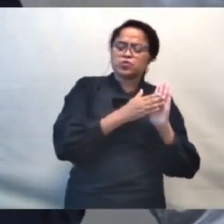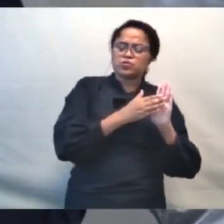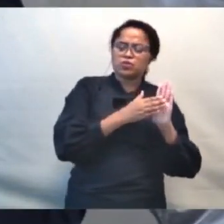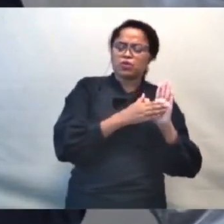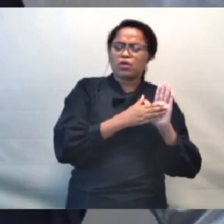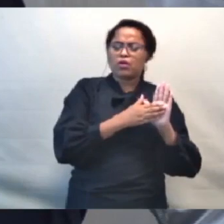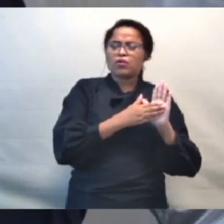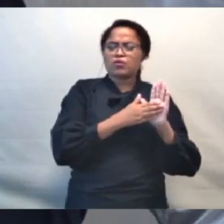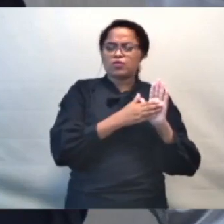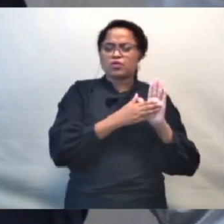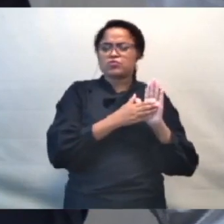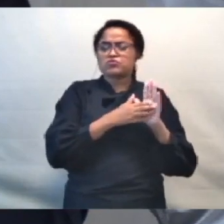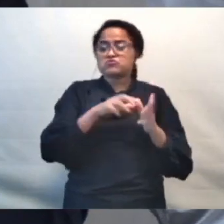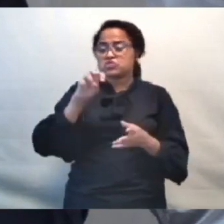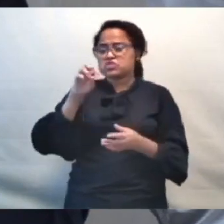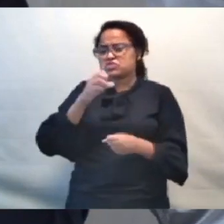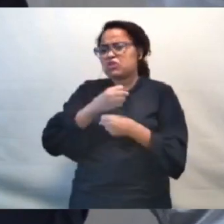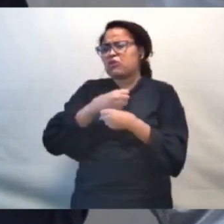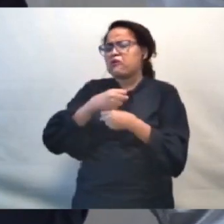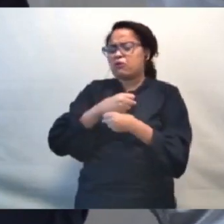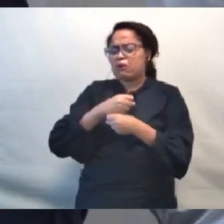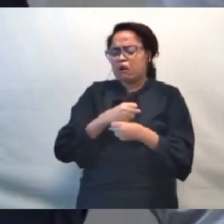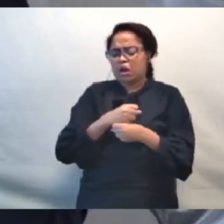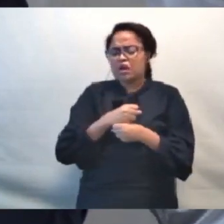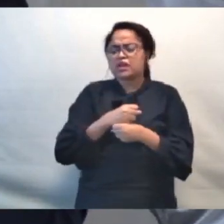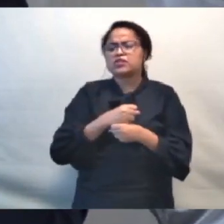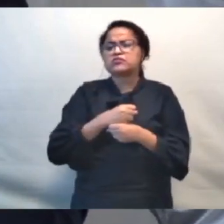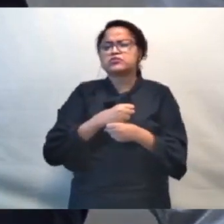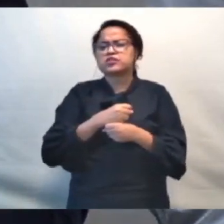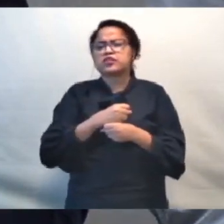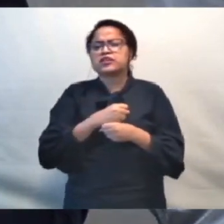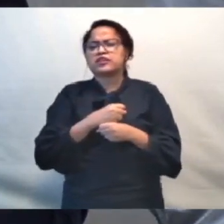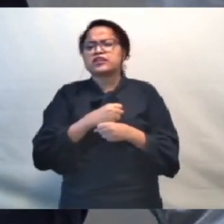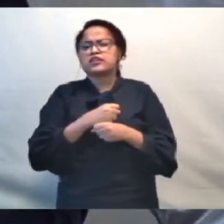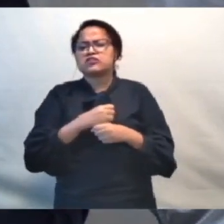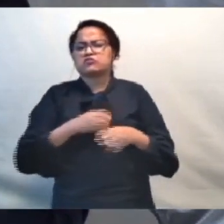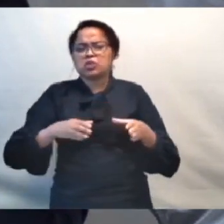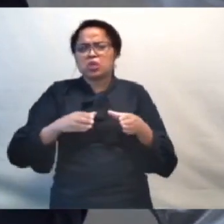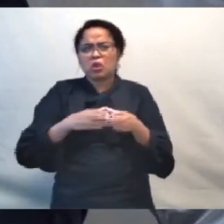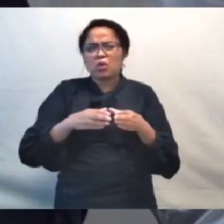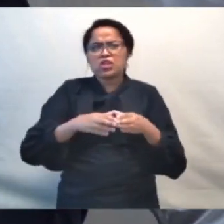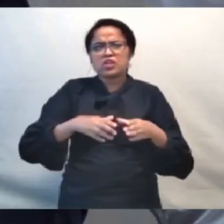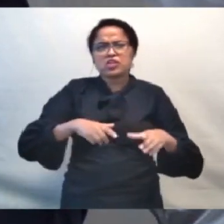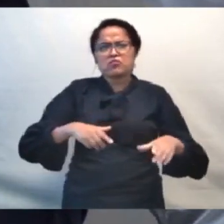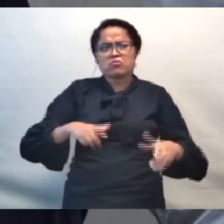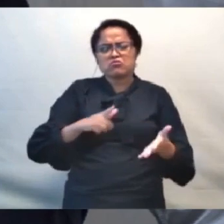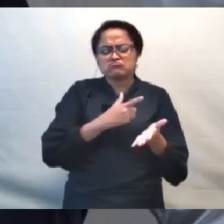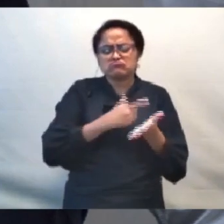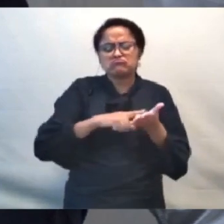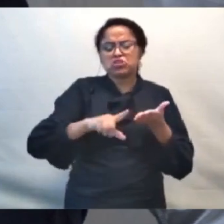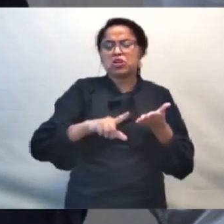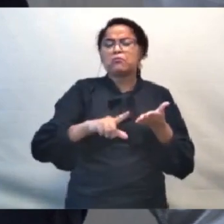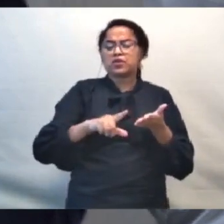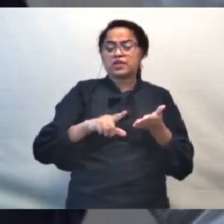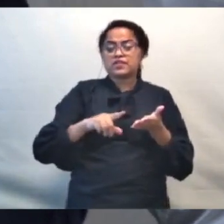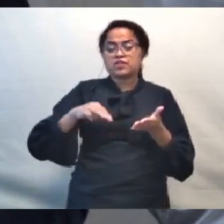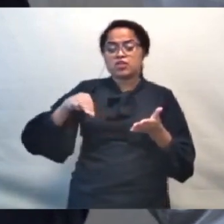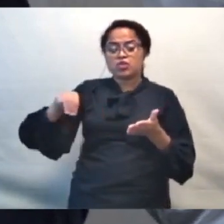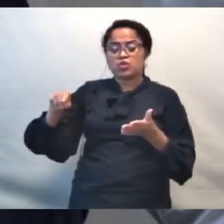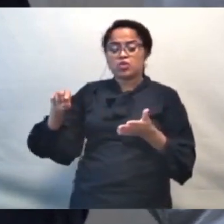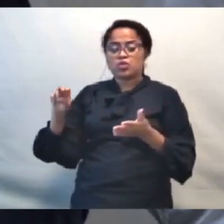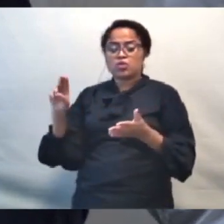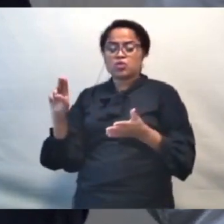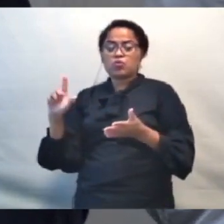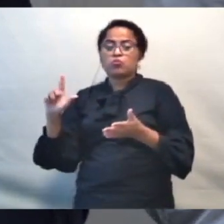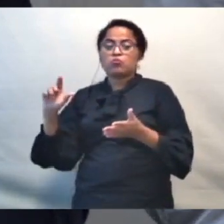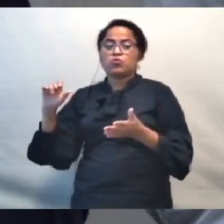5 anos em relação aos mutirões, que é coordenado justamente pela saúde, através dos indicadores de Lira, que